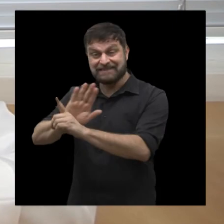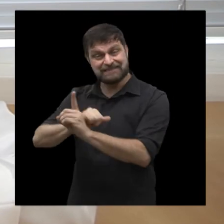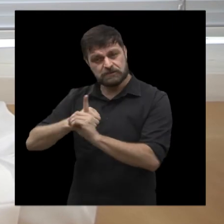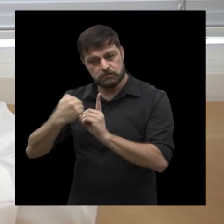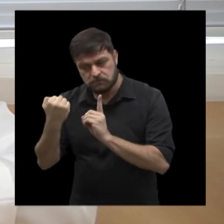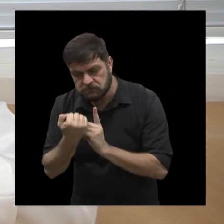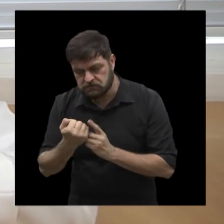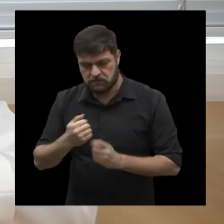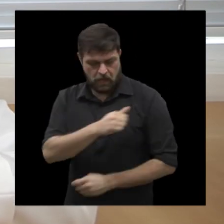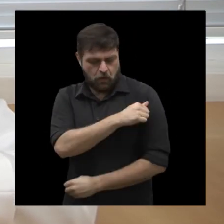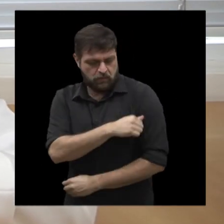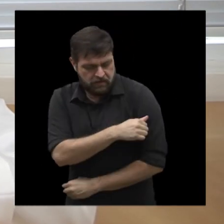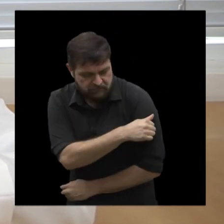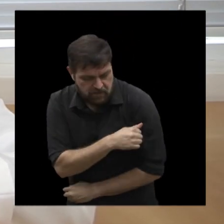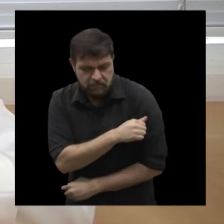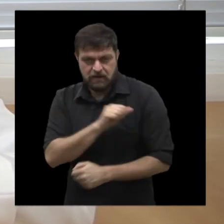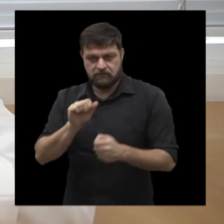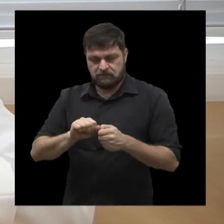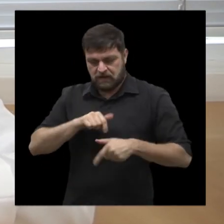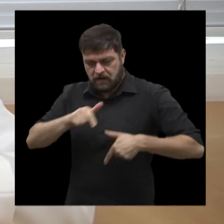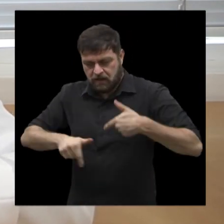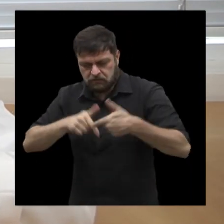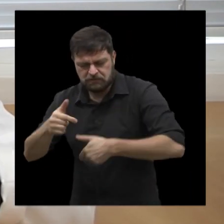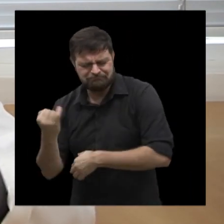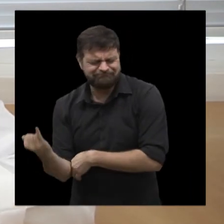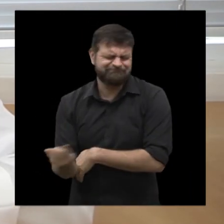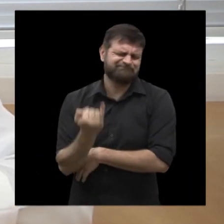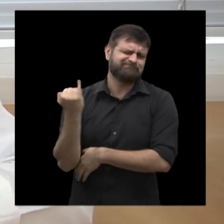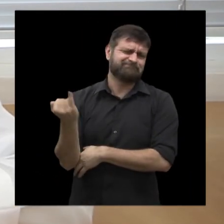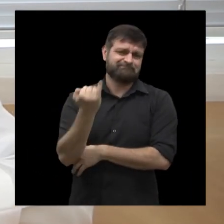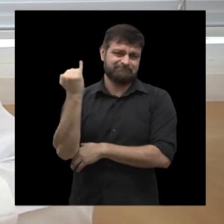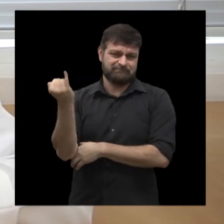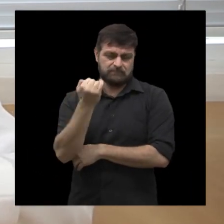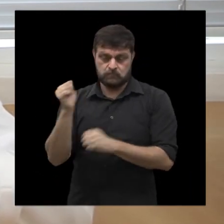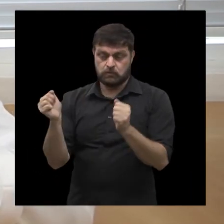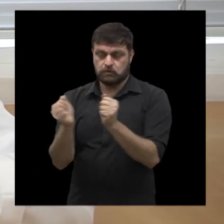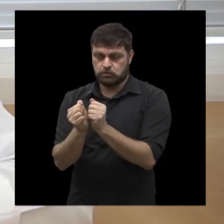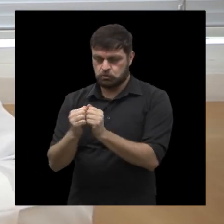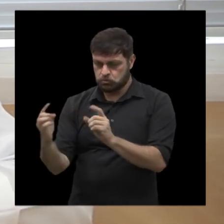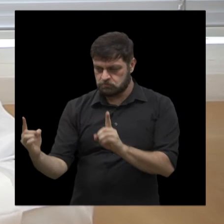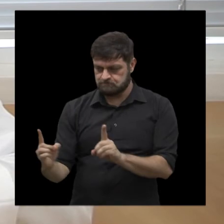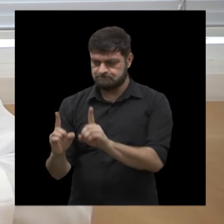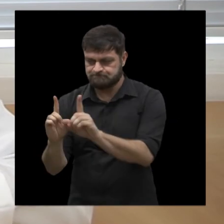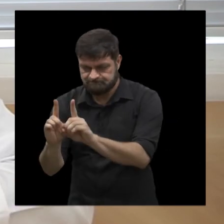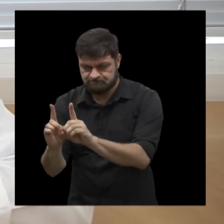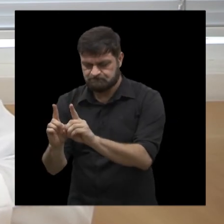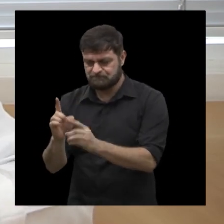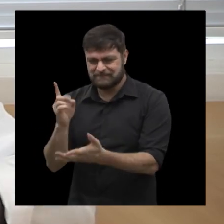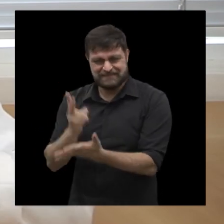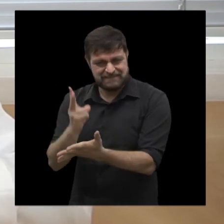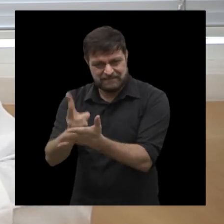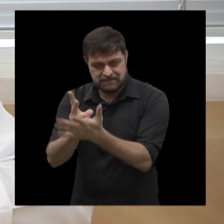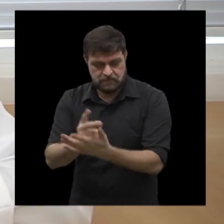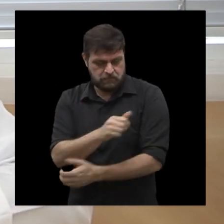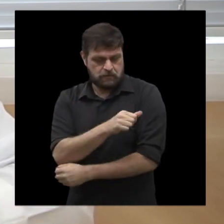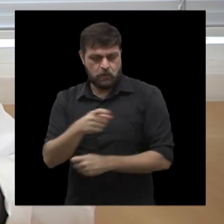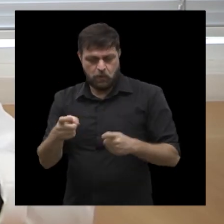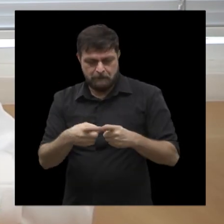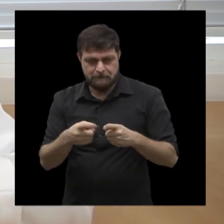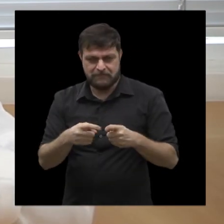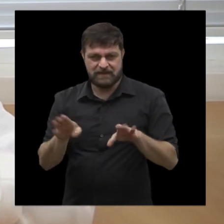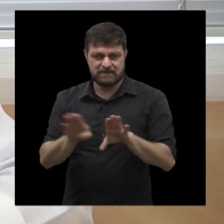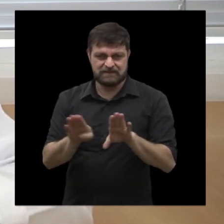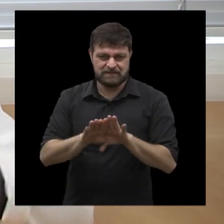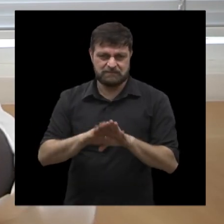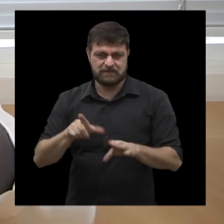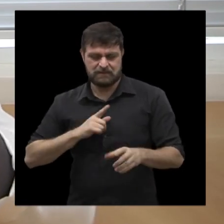social, a enfermagem que faz um trabalho importantíssimo e que está junto com o paciente o tempo todo, os médicos, a limpeza,